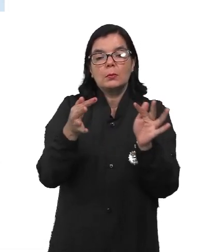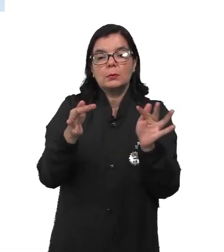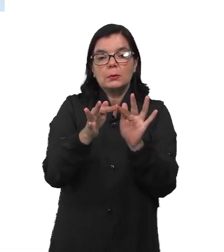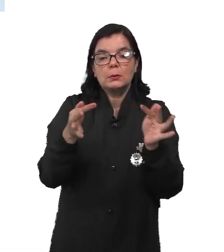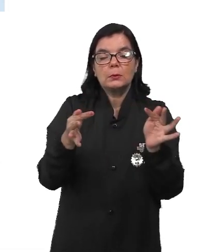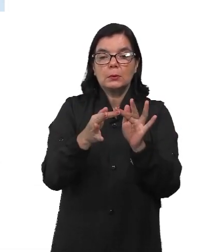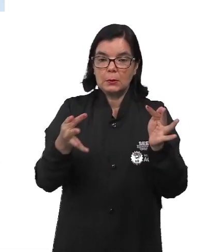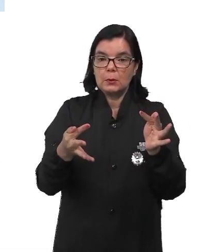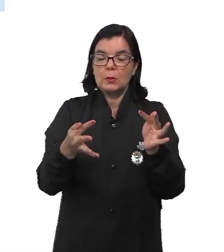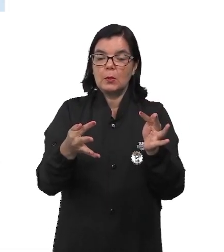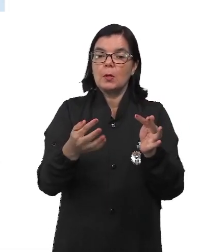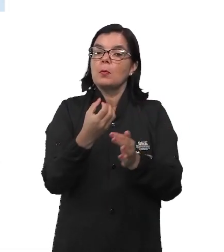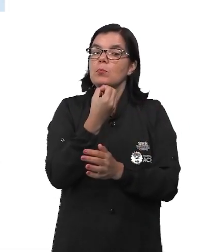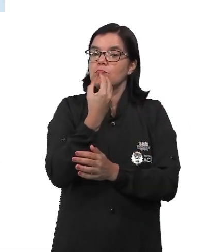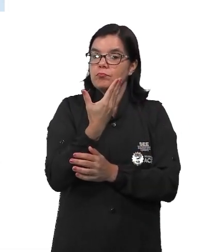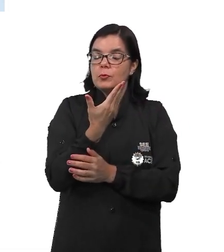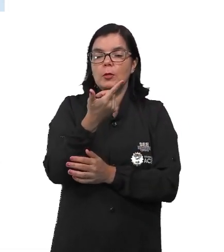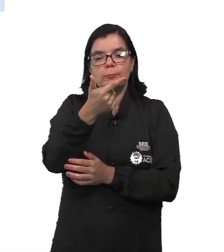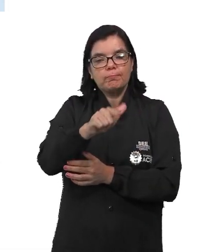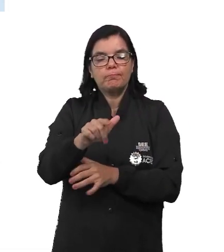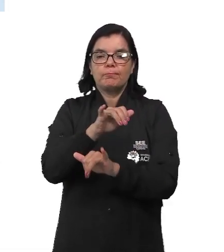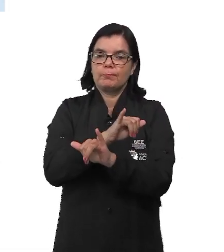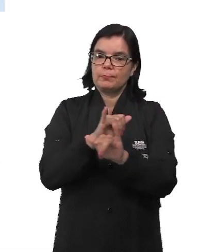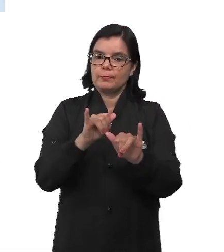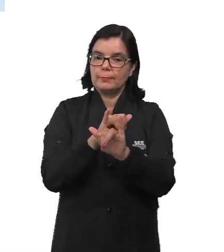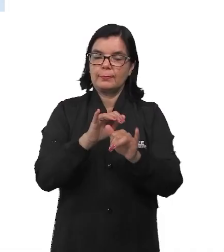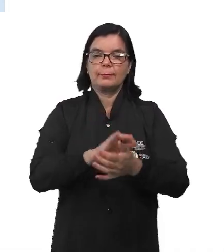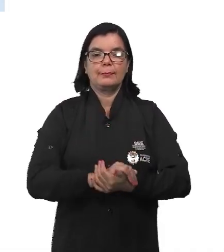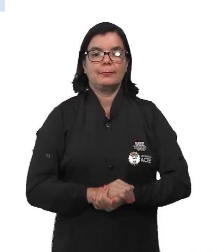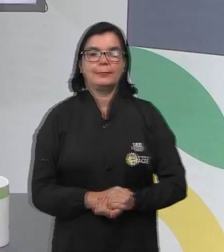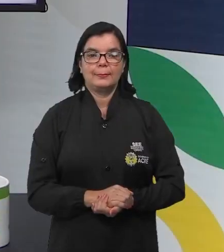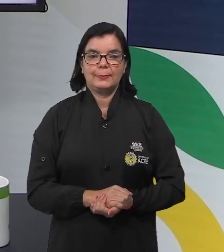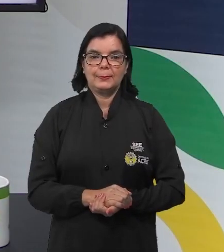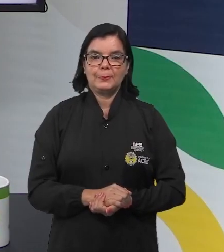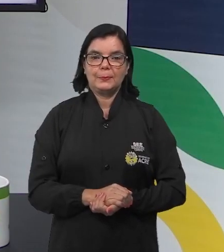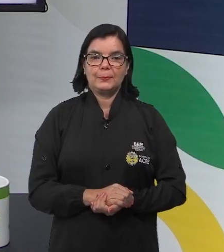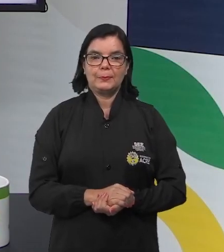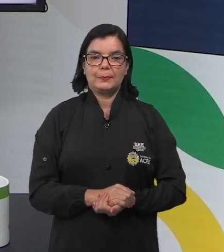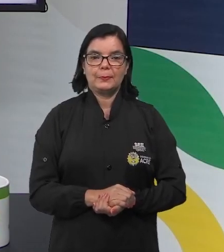simples e que é boa quando há uma repetição de dados.